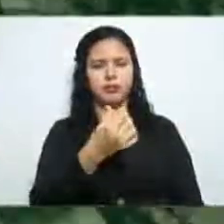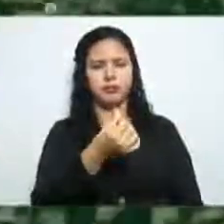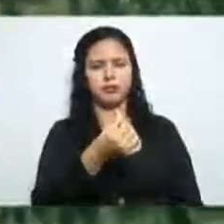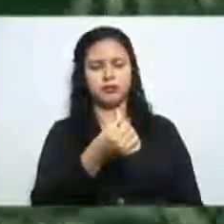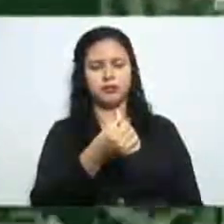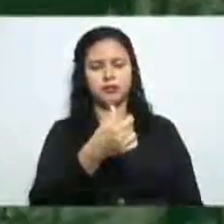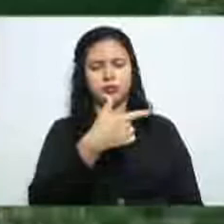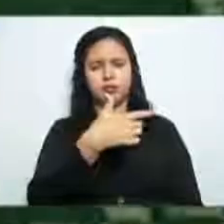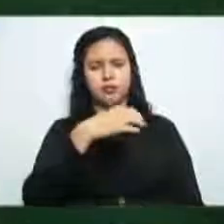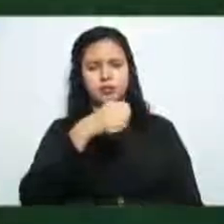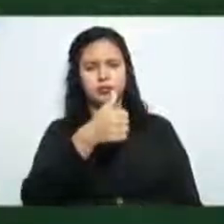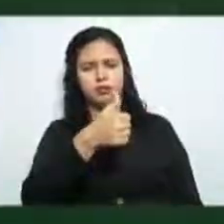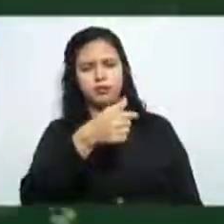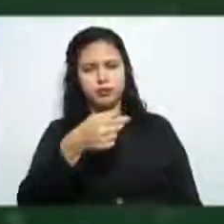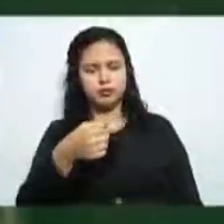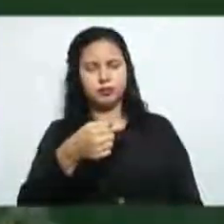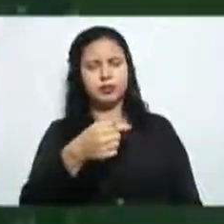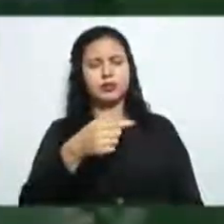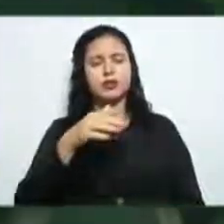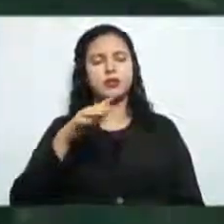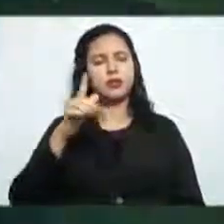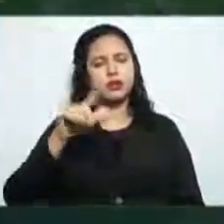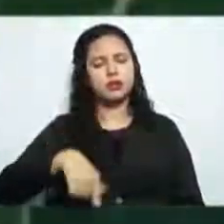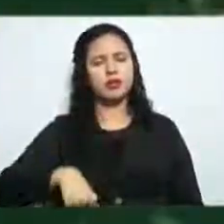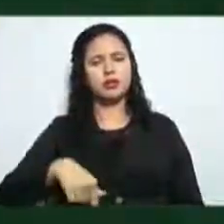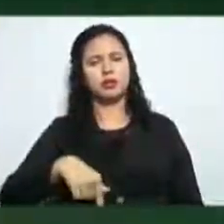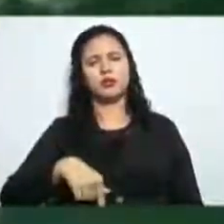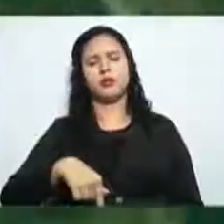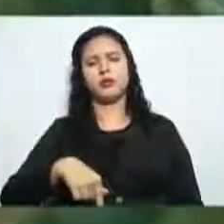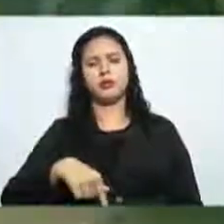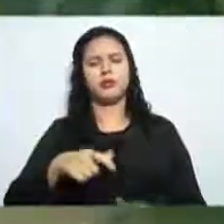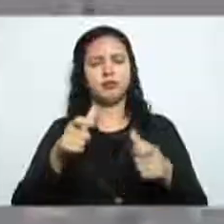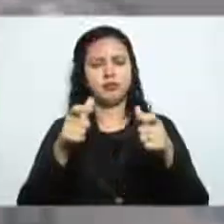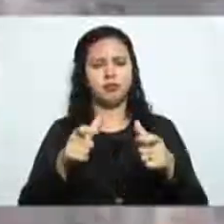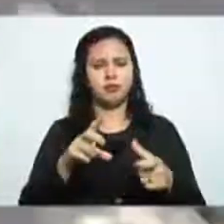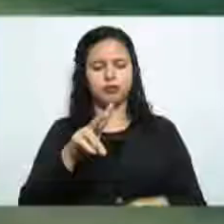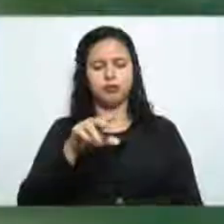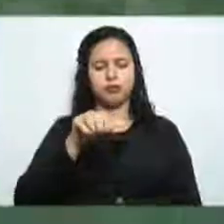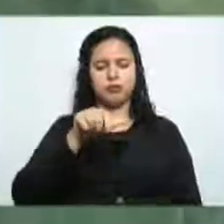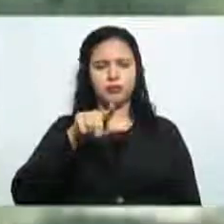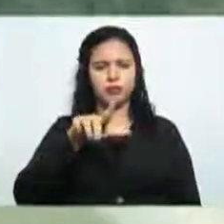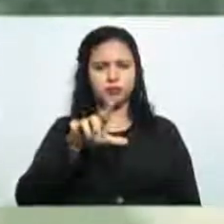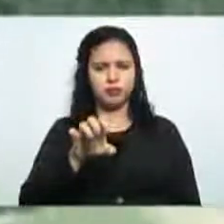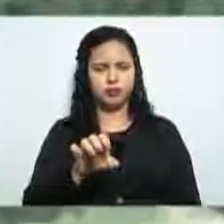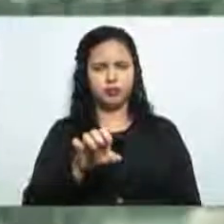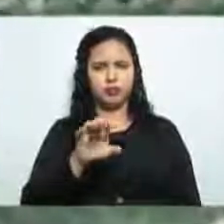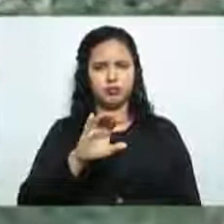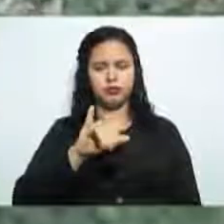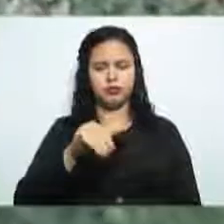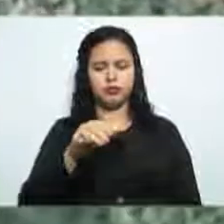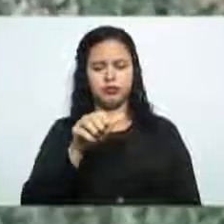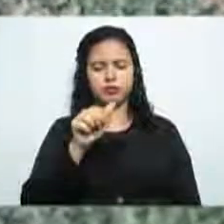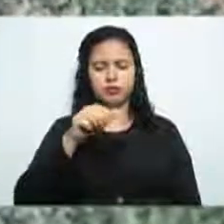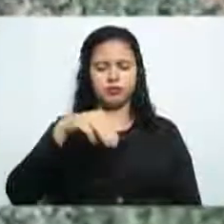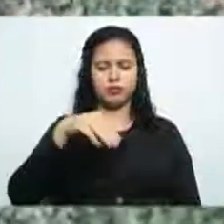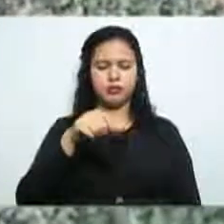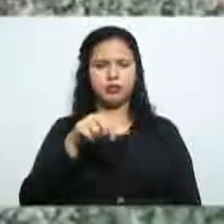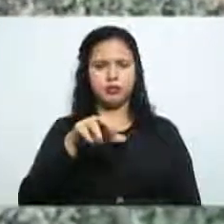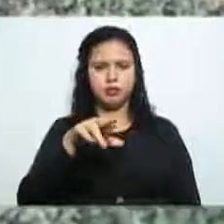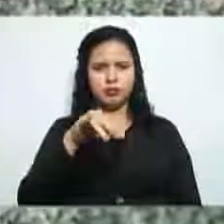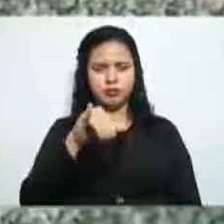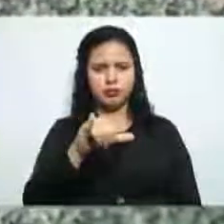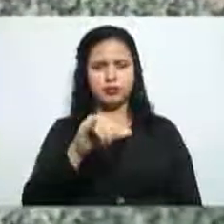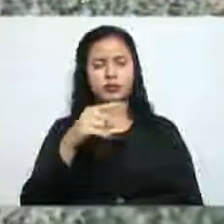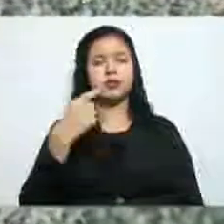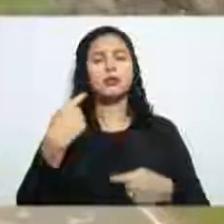assassinatos registrados, a maioria deles na região do Vale do Jamari. Os números são de mortes por causa de conflitos agrários